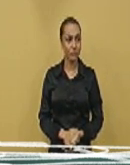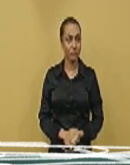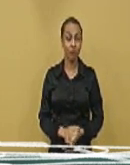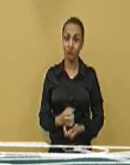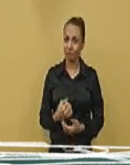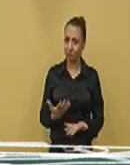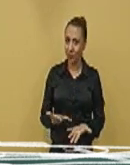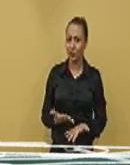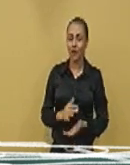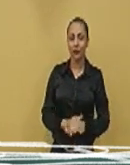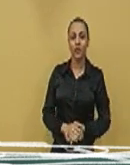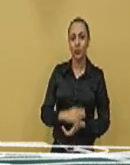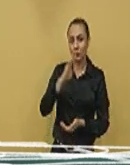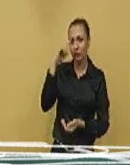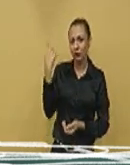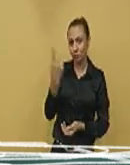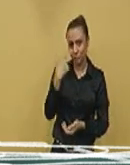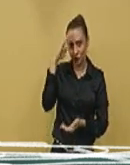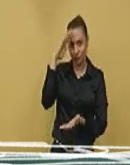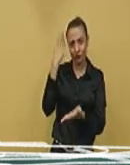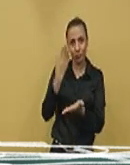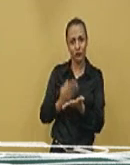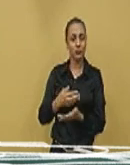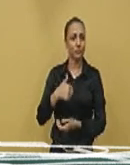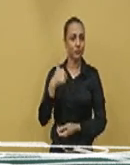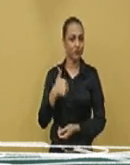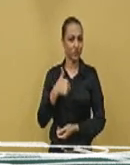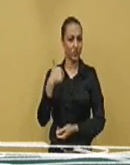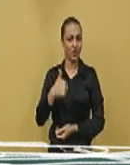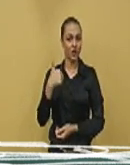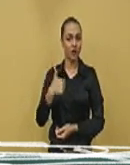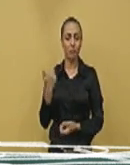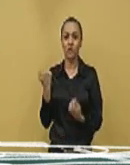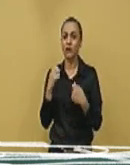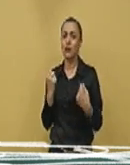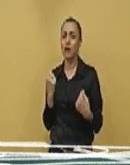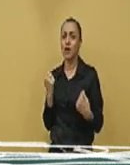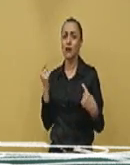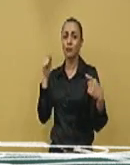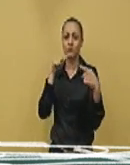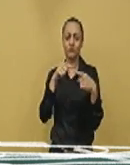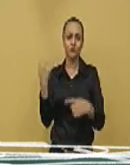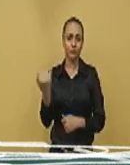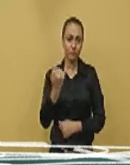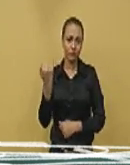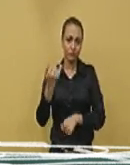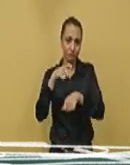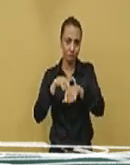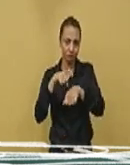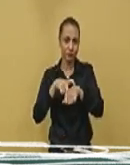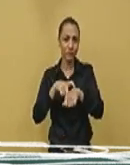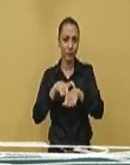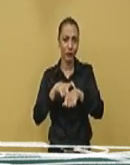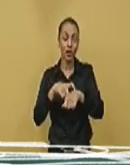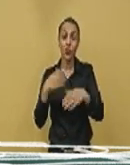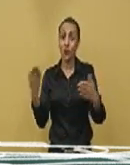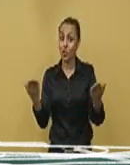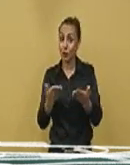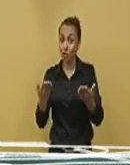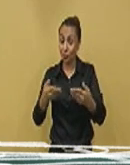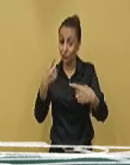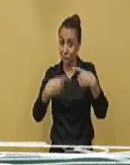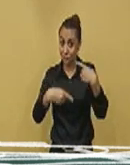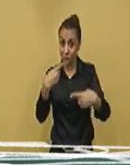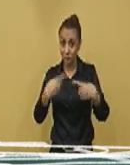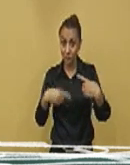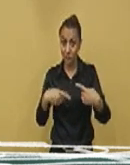Bom, nós acreditamos, primeiramente, que se destacar a importância desse momento, que nós estamos discutindo, além